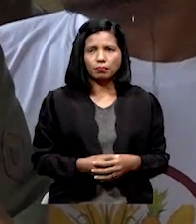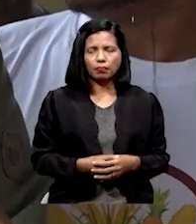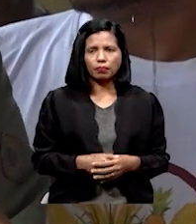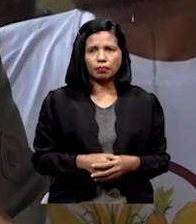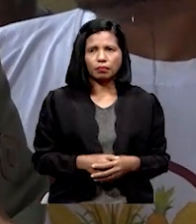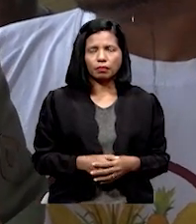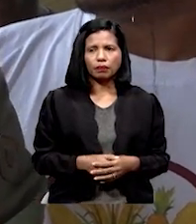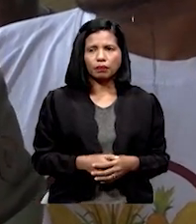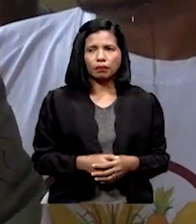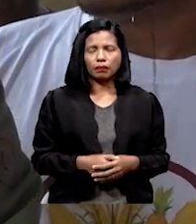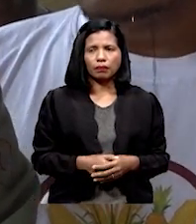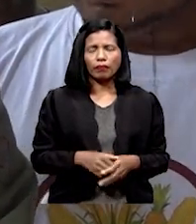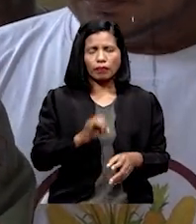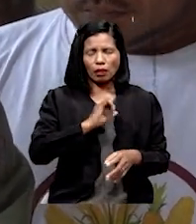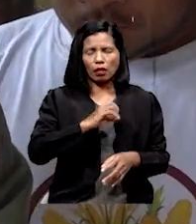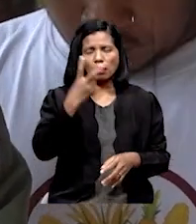e Tanorella